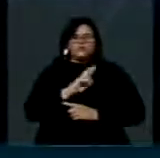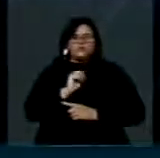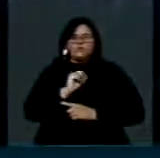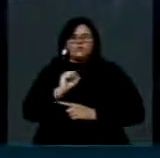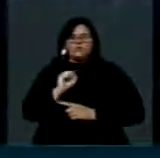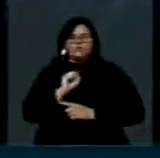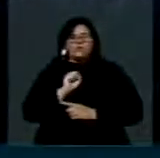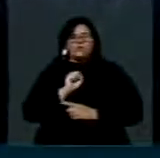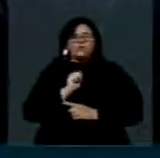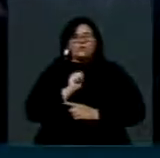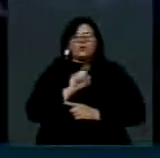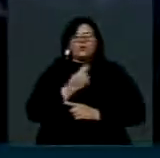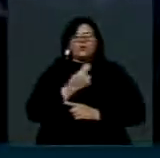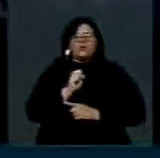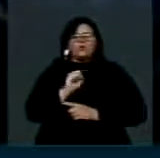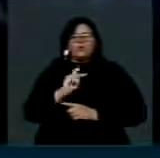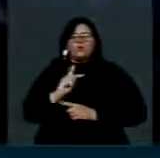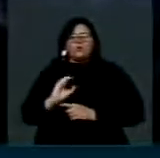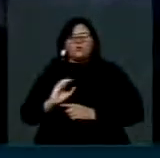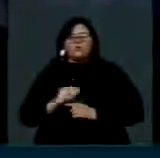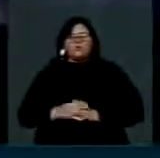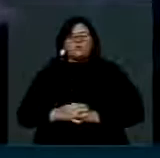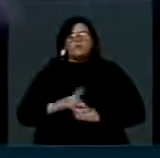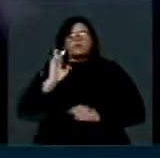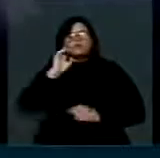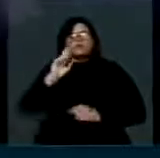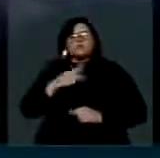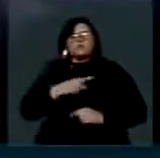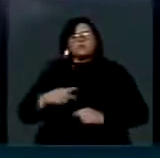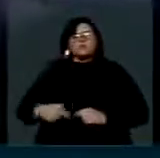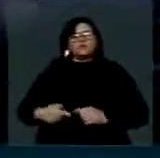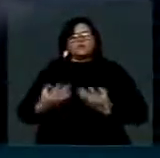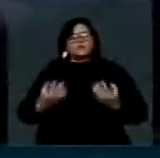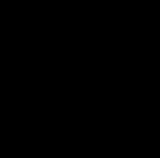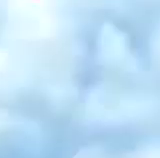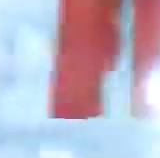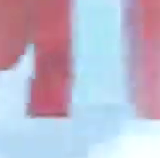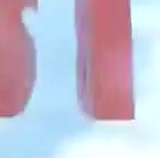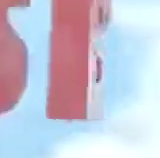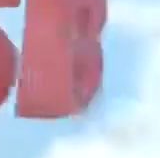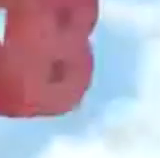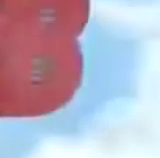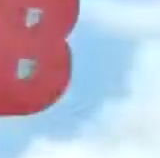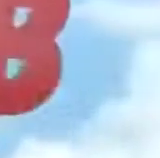do SPC. Senhor presidente, já tem um número suficiente. Dá pra...